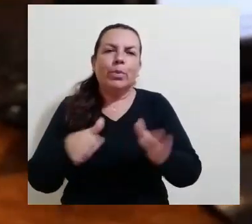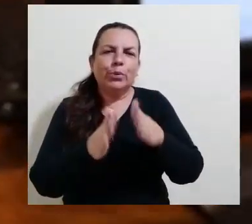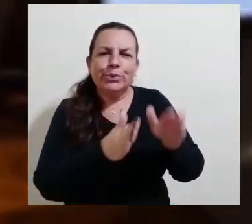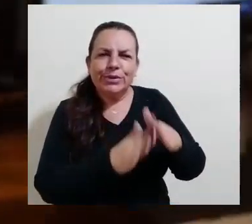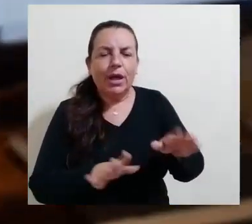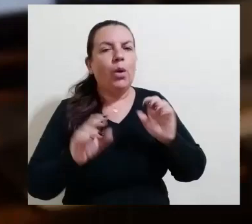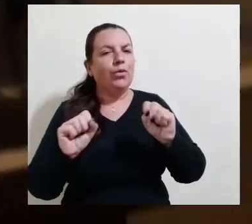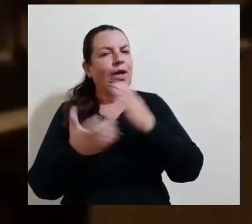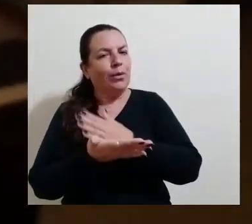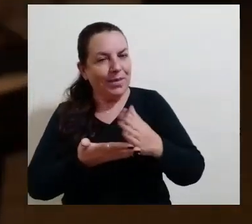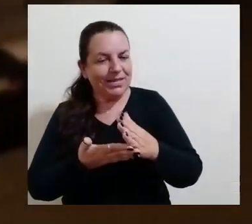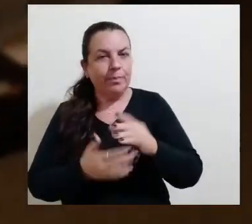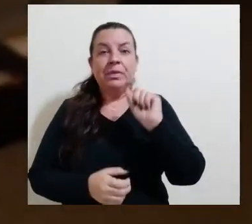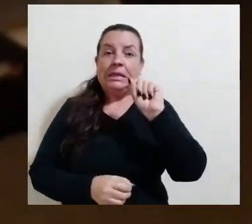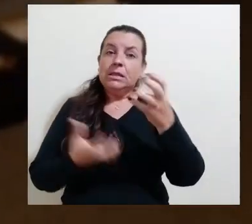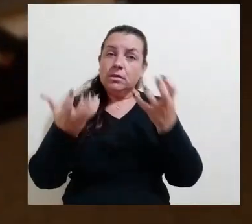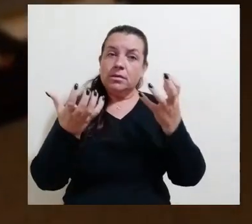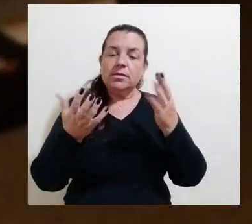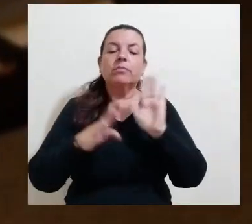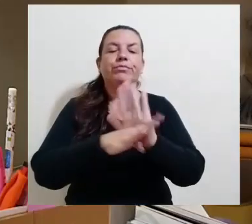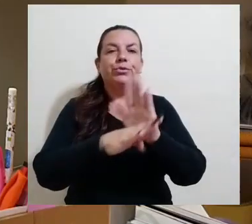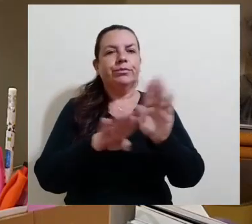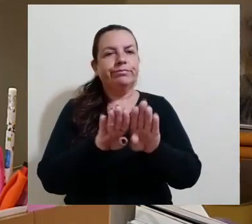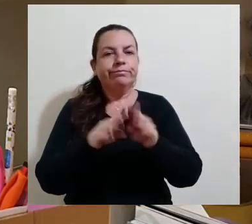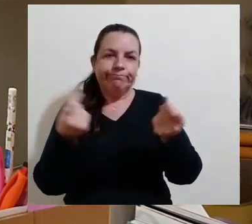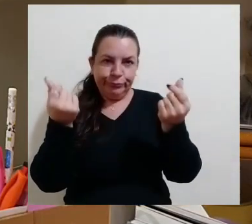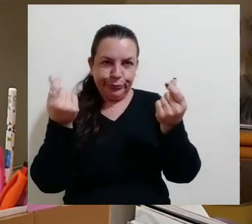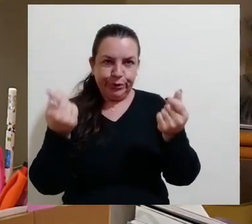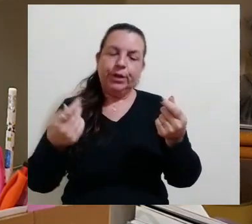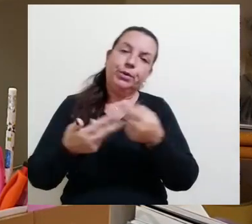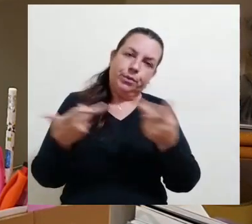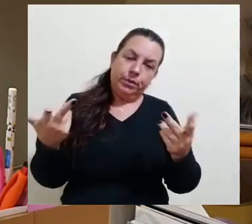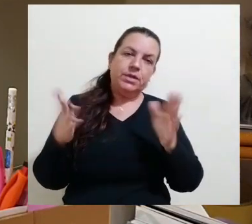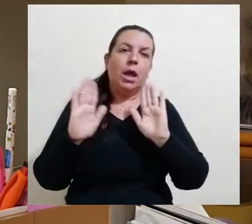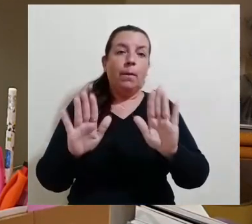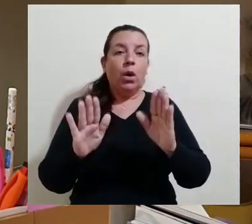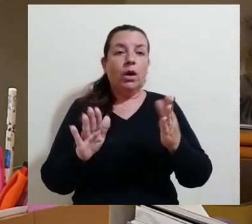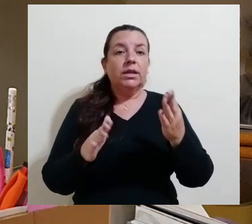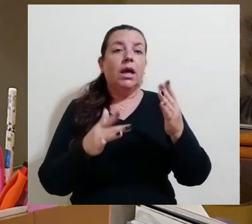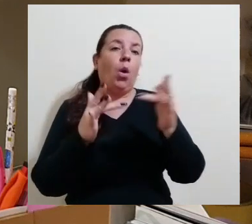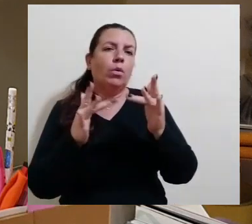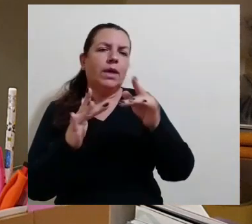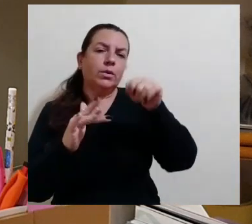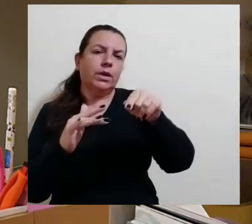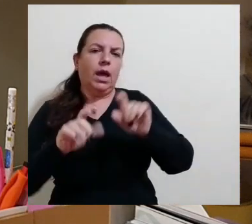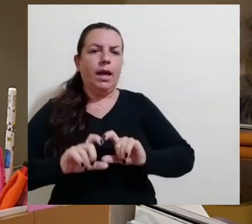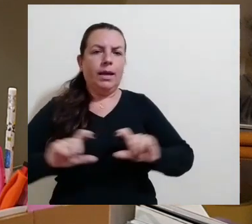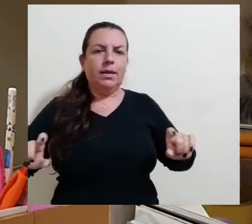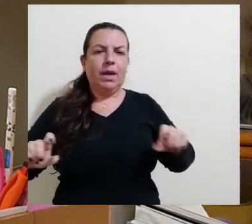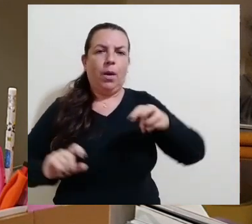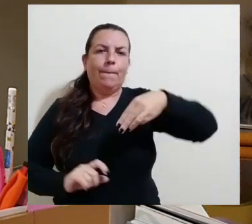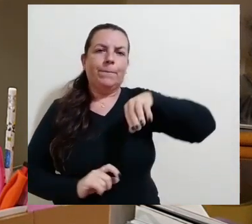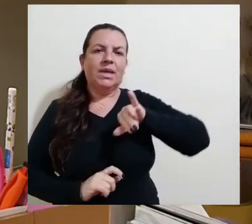produção vai poder ser de fato iniciada e quem quiser colaborar quem quiser contribuir com esse projeto dos alunos pode entrar em contato com